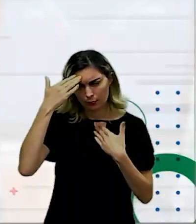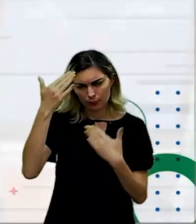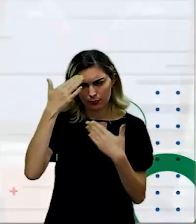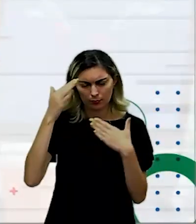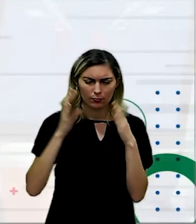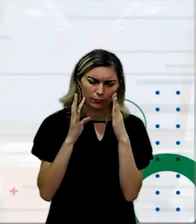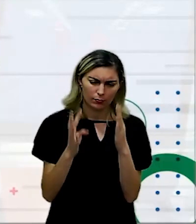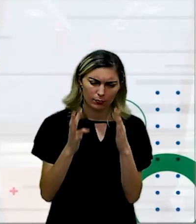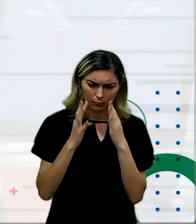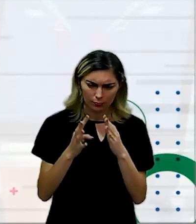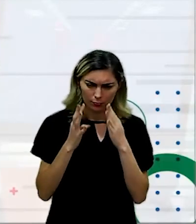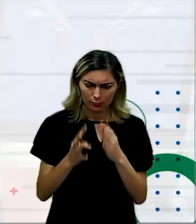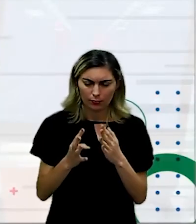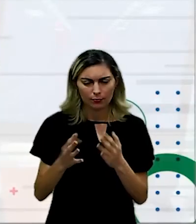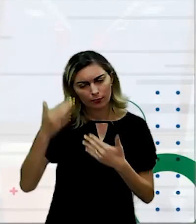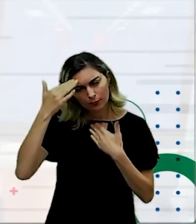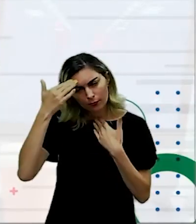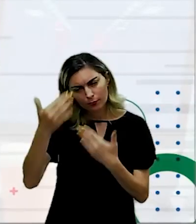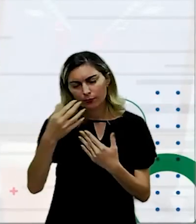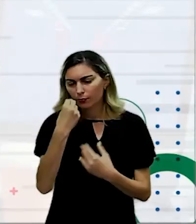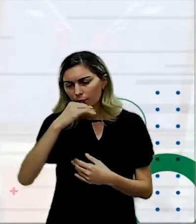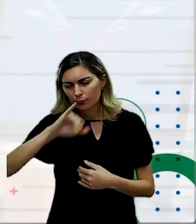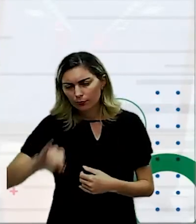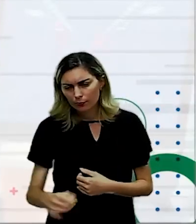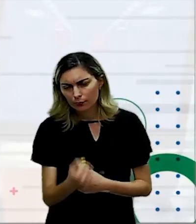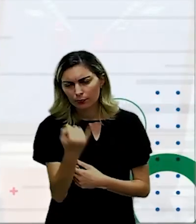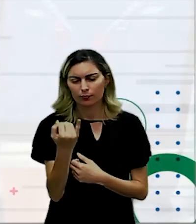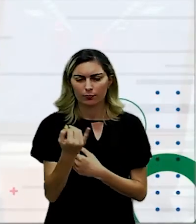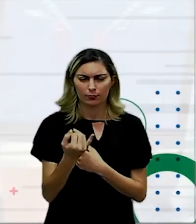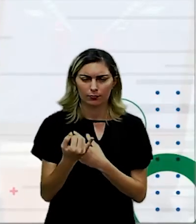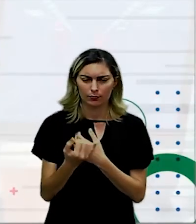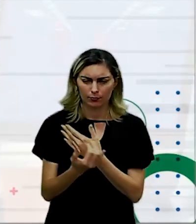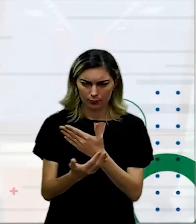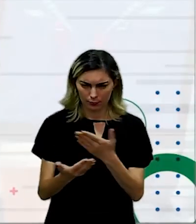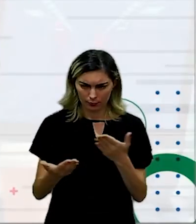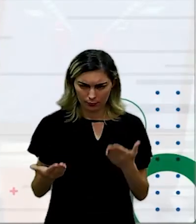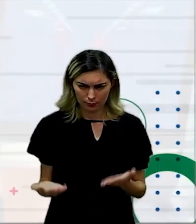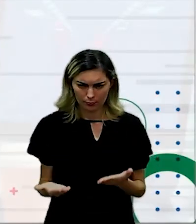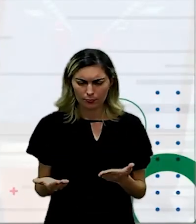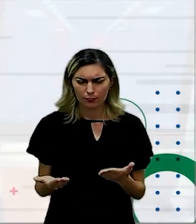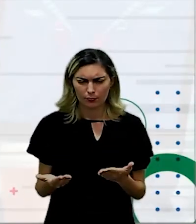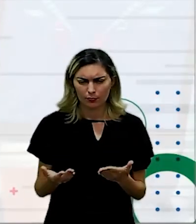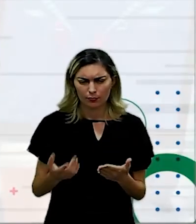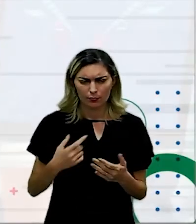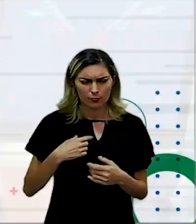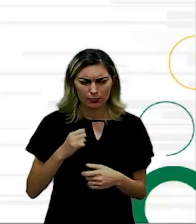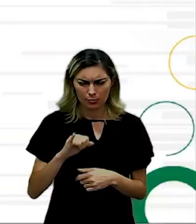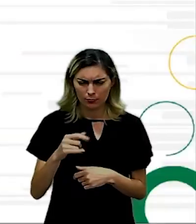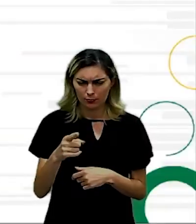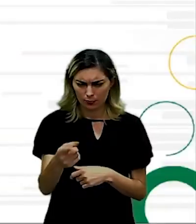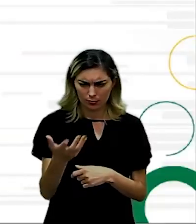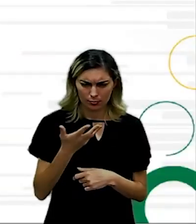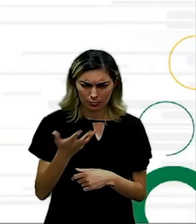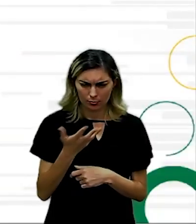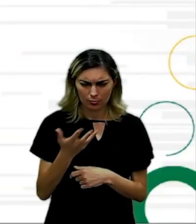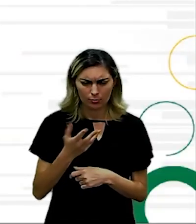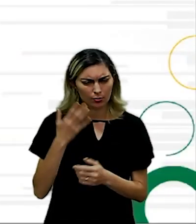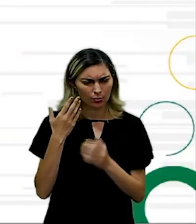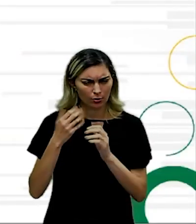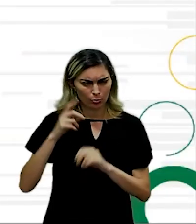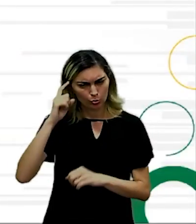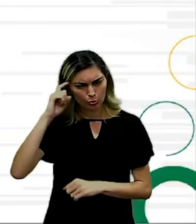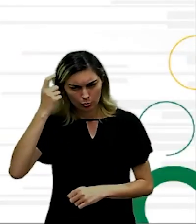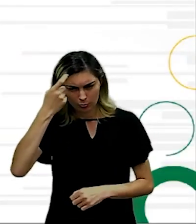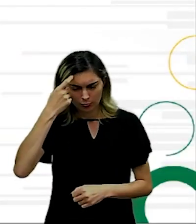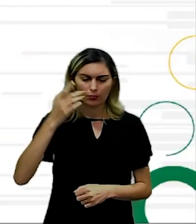atenção. Obrigado pela oportunidade, acima de tudo. E se você quiser tirar alguma dúvida comigo, pode